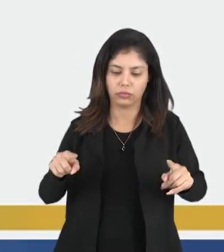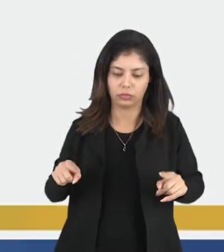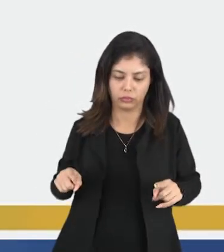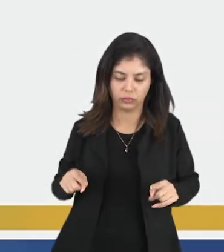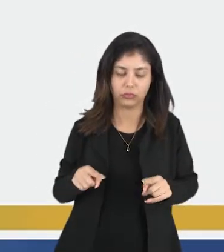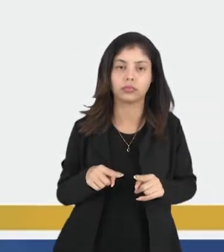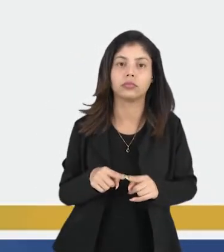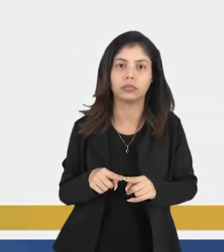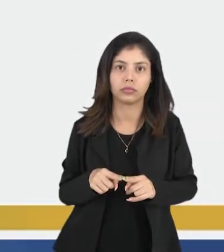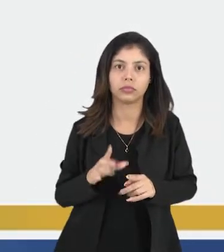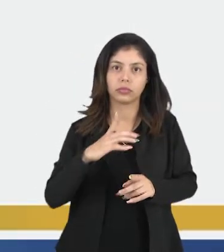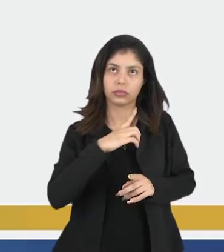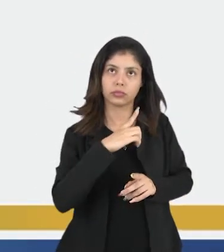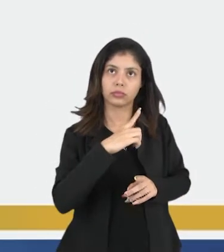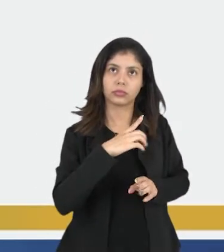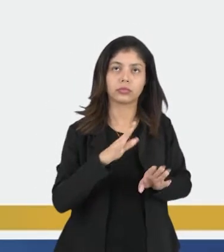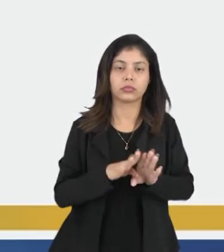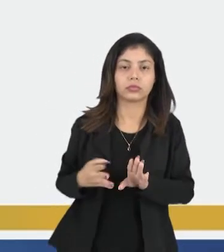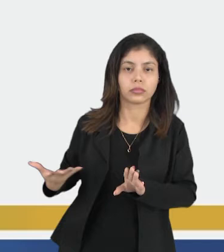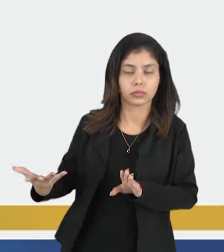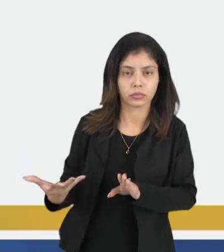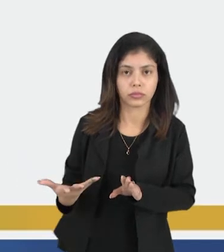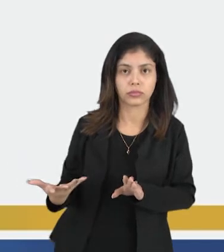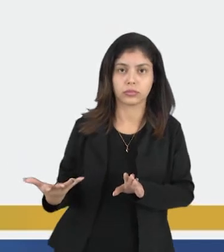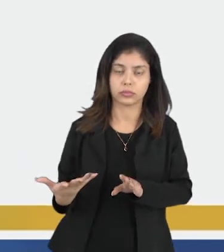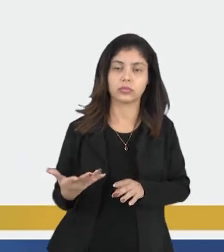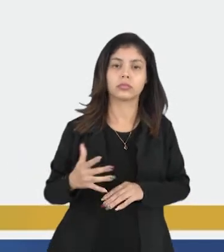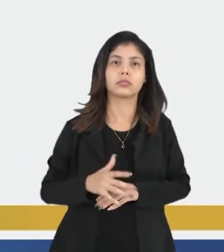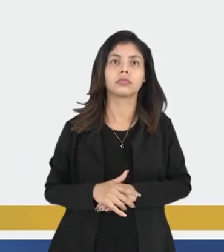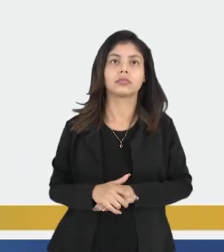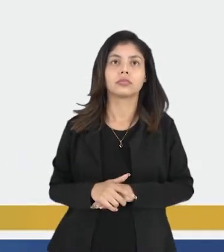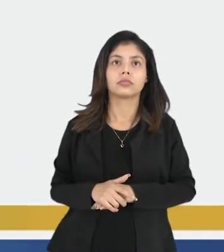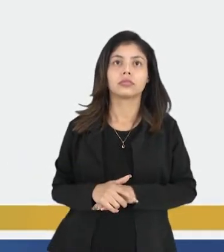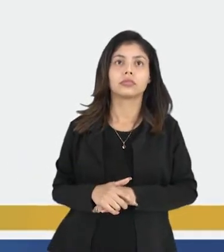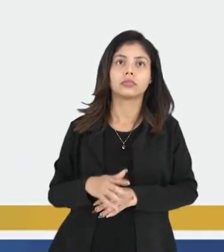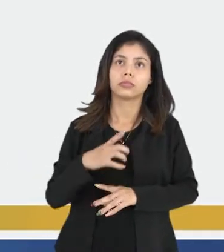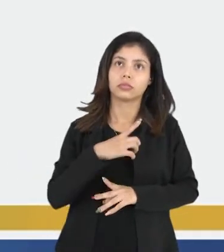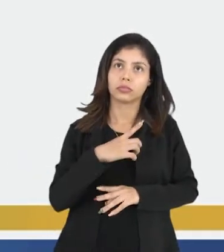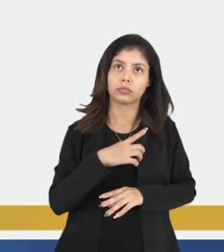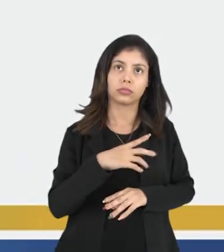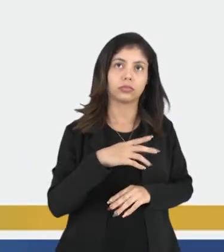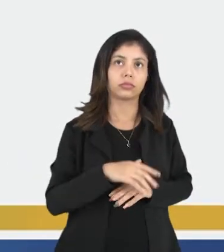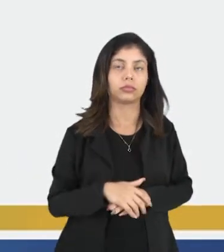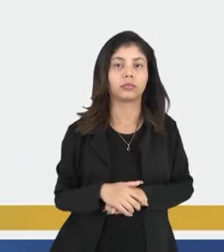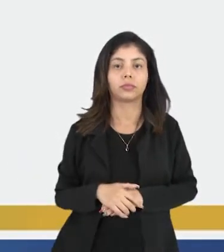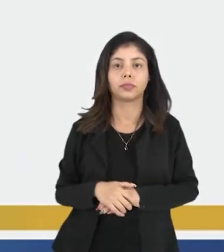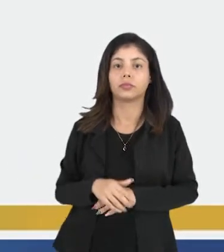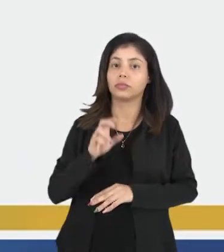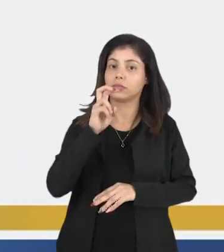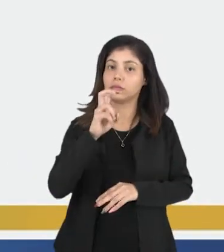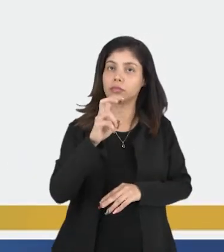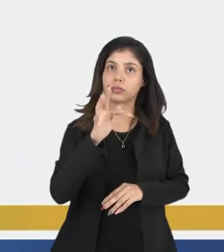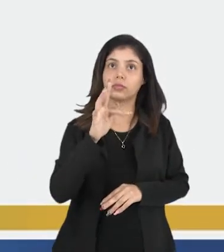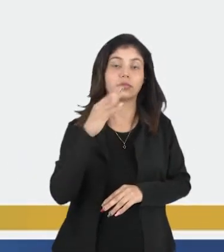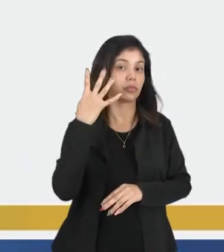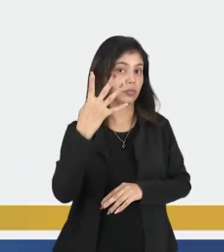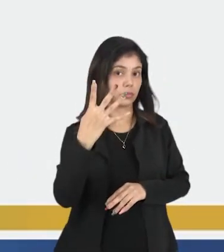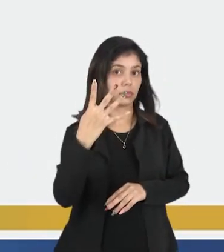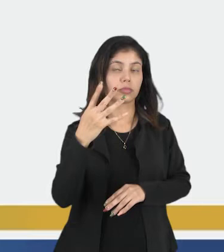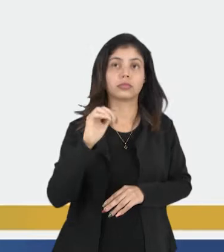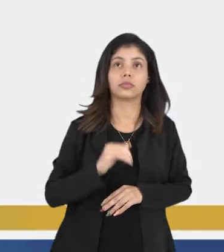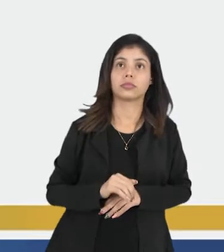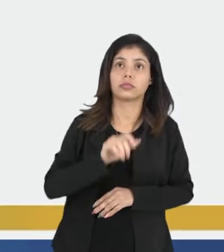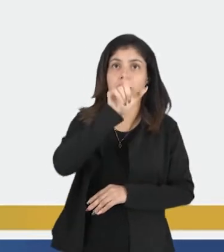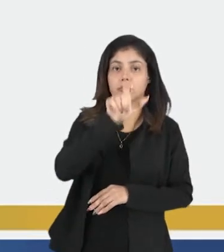ela tem em sua base um quadrado e é composta por cinco Faces 4 faces